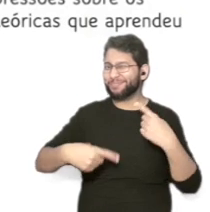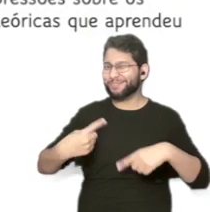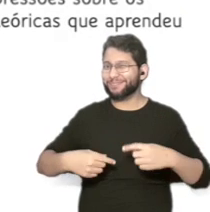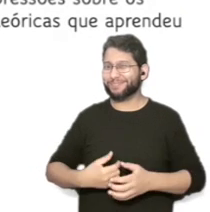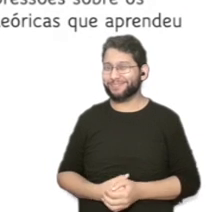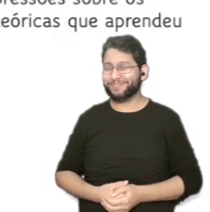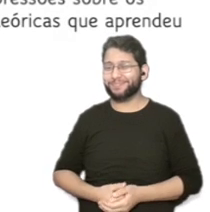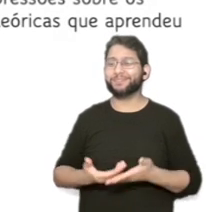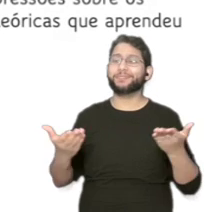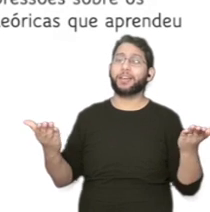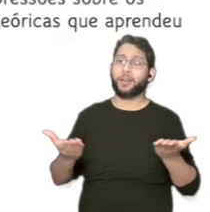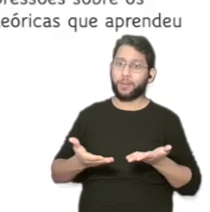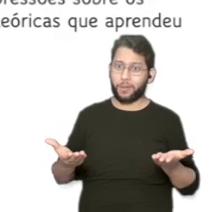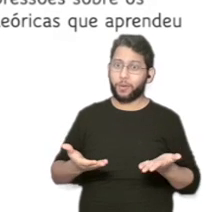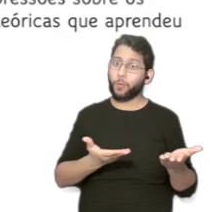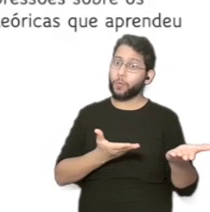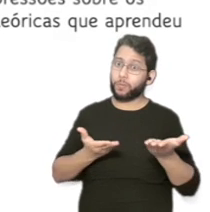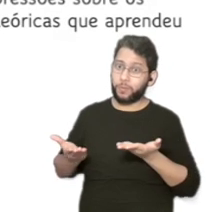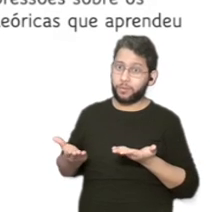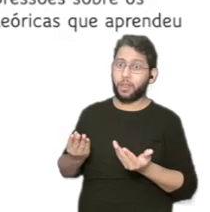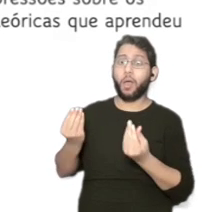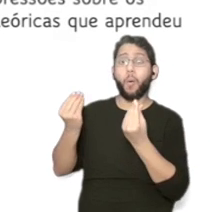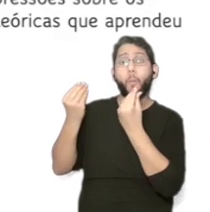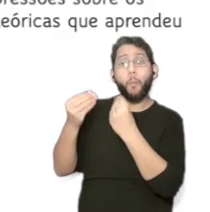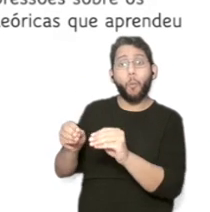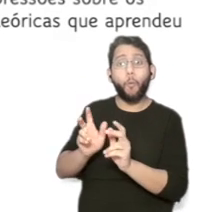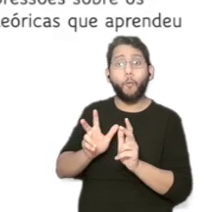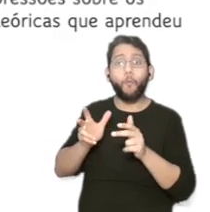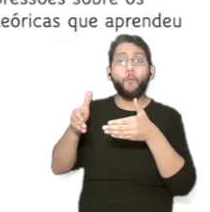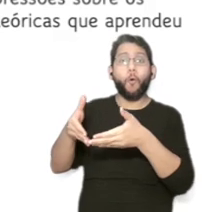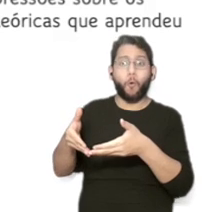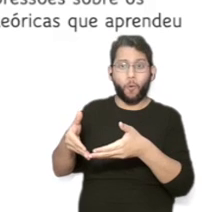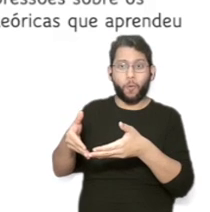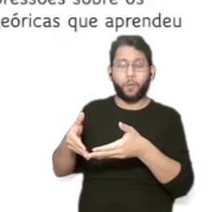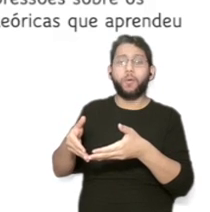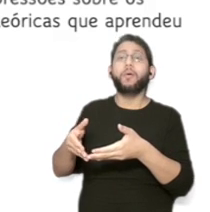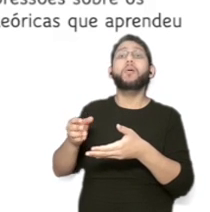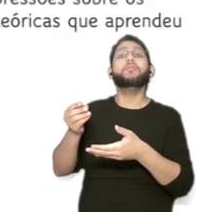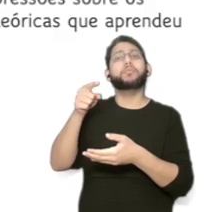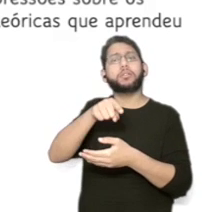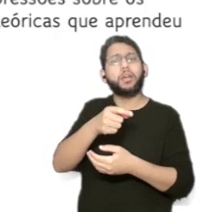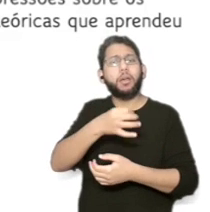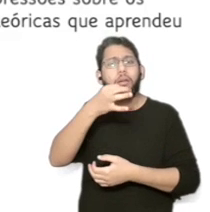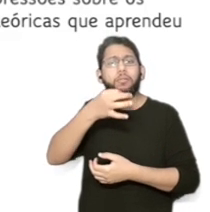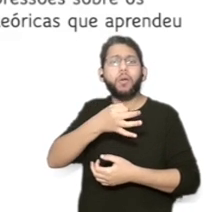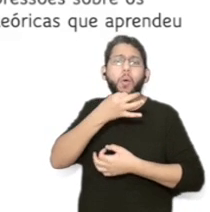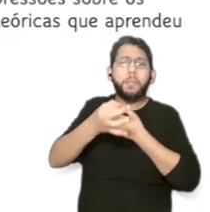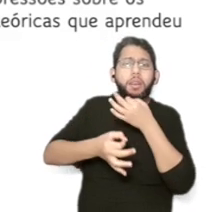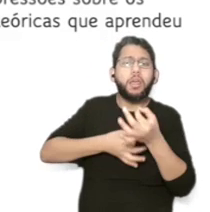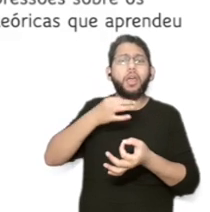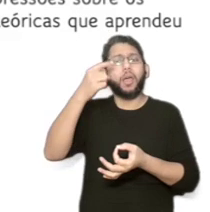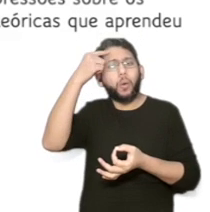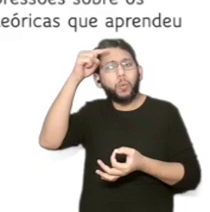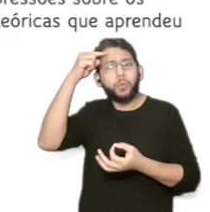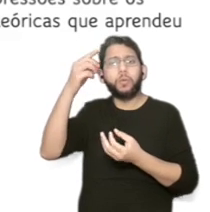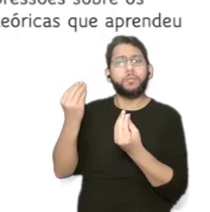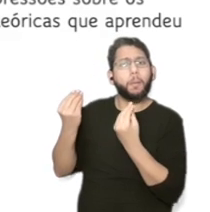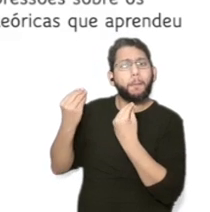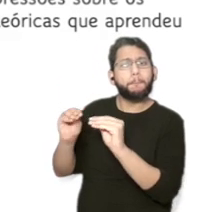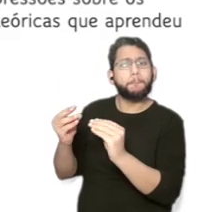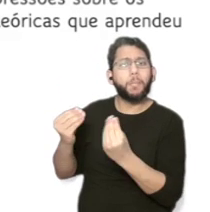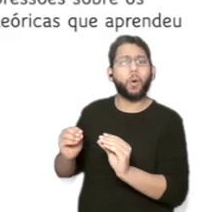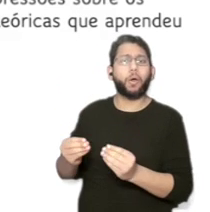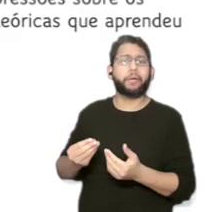vocês um convite para a gente ir lá para o nosso fórum de discussão no Moodle e participar com as suas dúvidas e reflexões sobre o que eu já sabia e o que